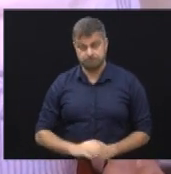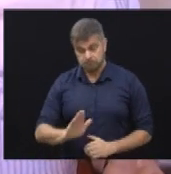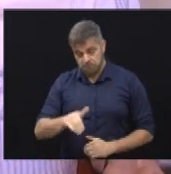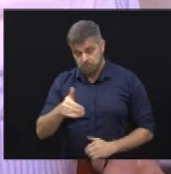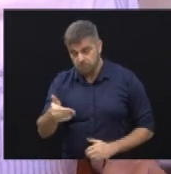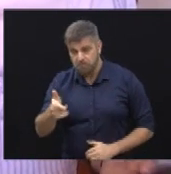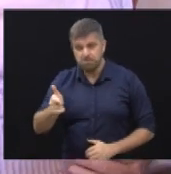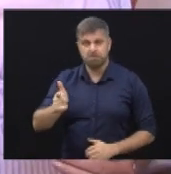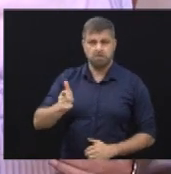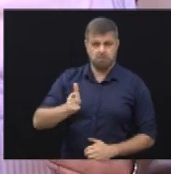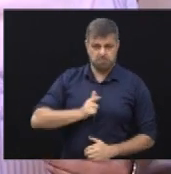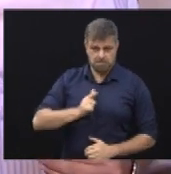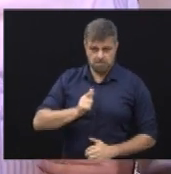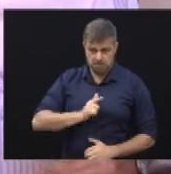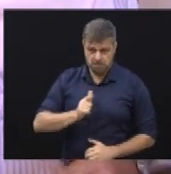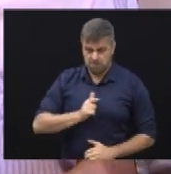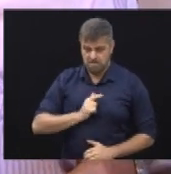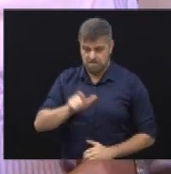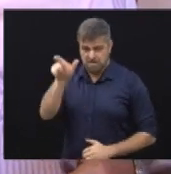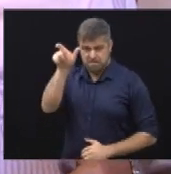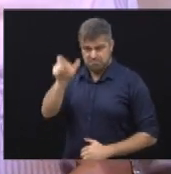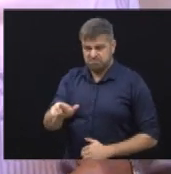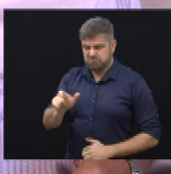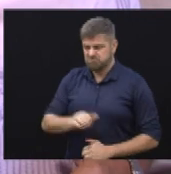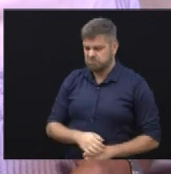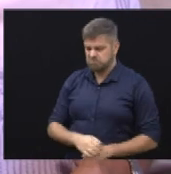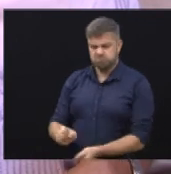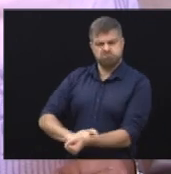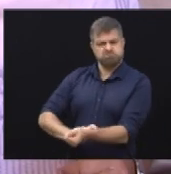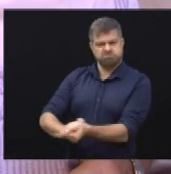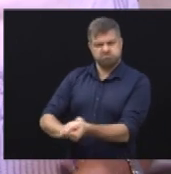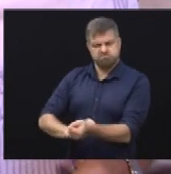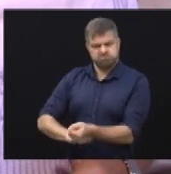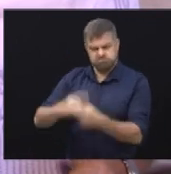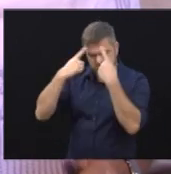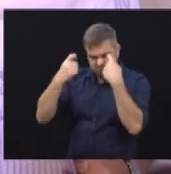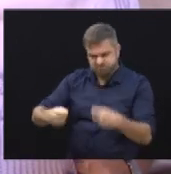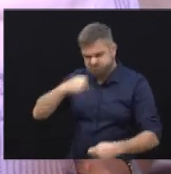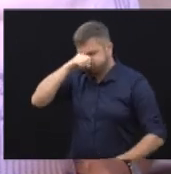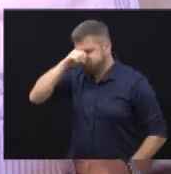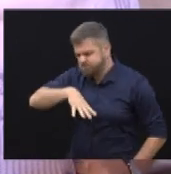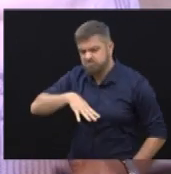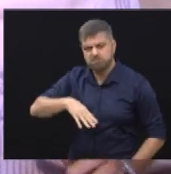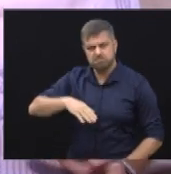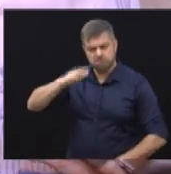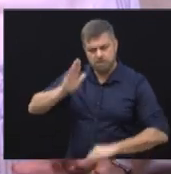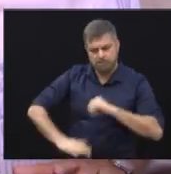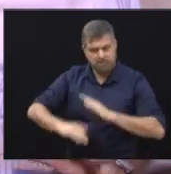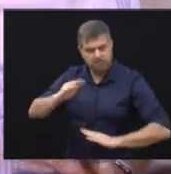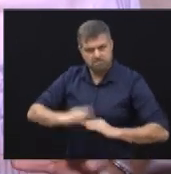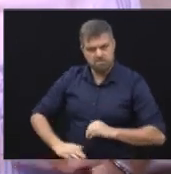ela. E quando existe algo que impede isso, ela age de forma violenta.